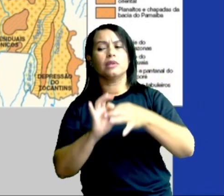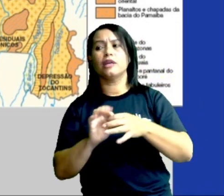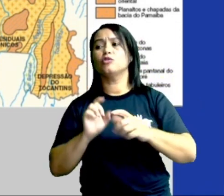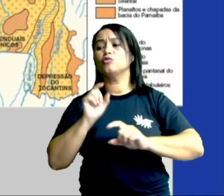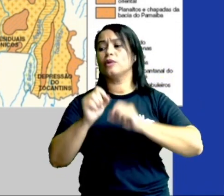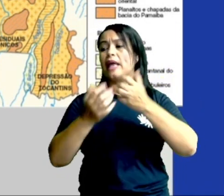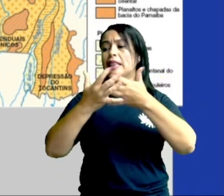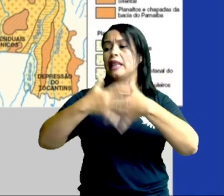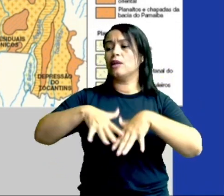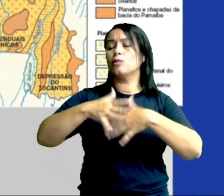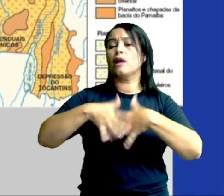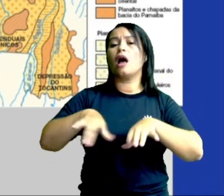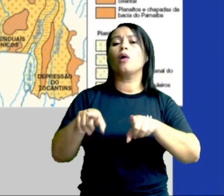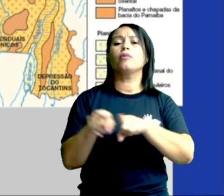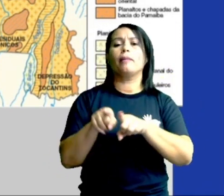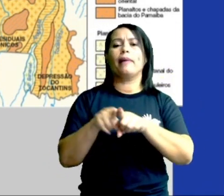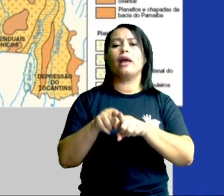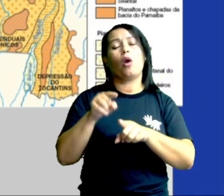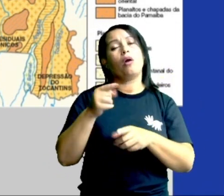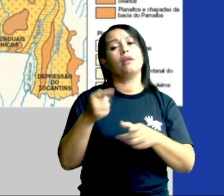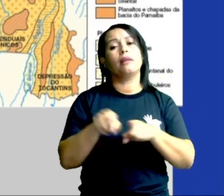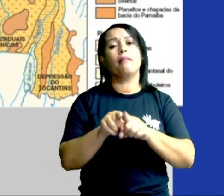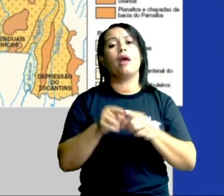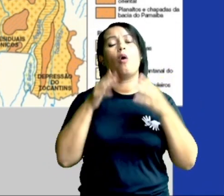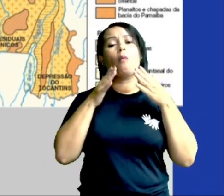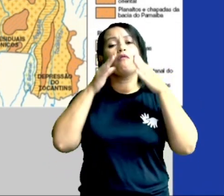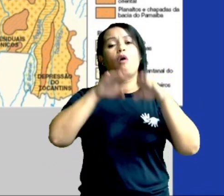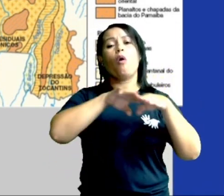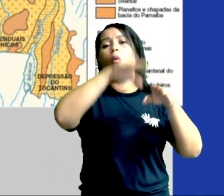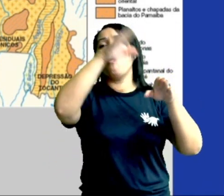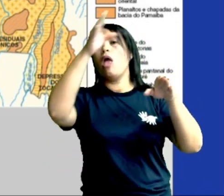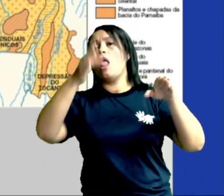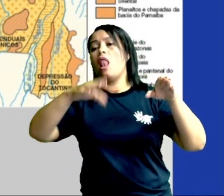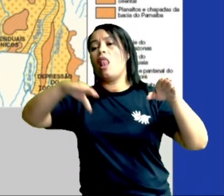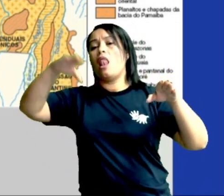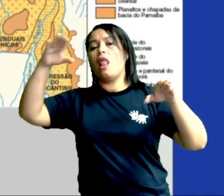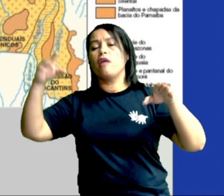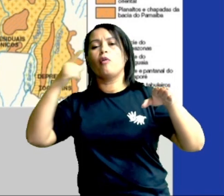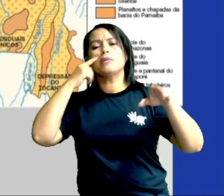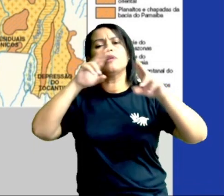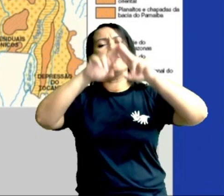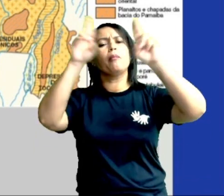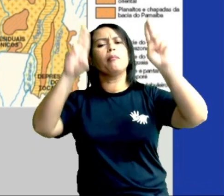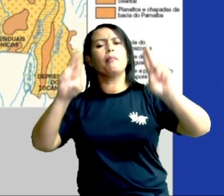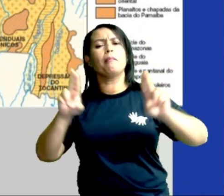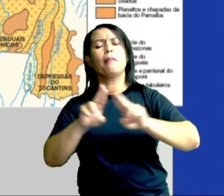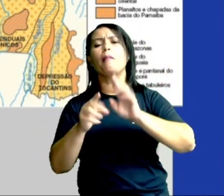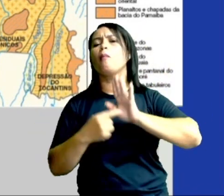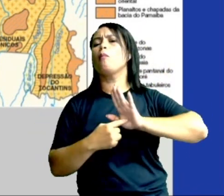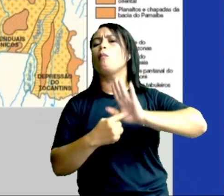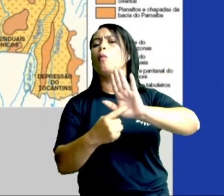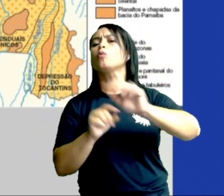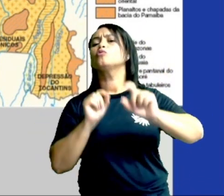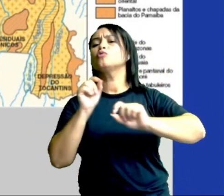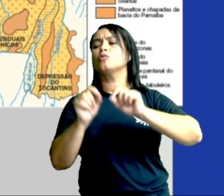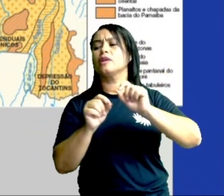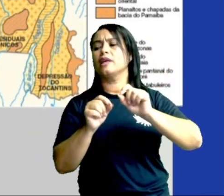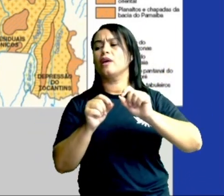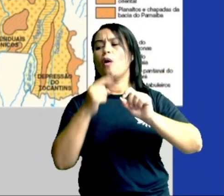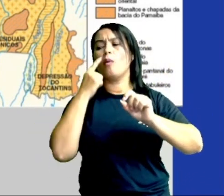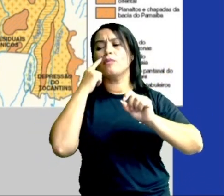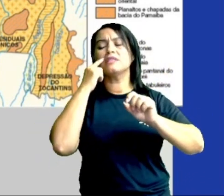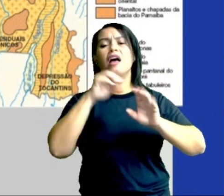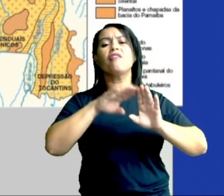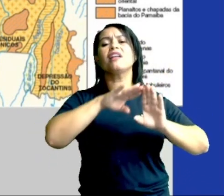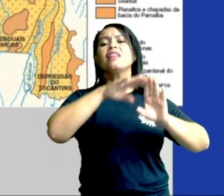quadro natural né e agora especificamente do relevo eu vou o que primeiro conseguido esse primeiro mapa ele vai mostrar aqui o contexto da declividade